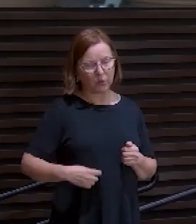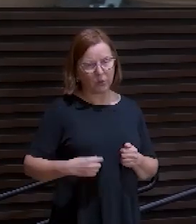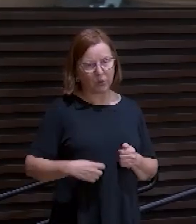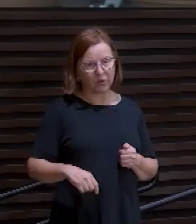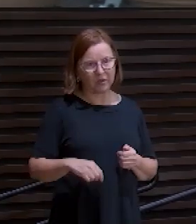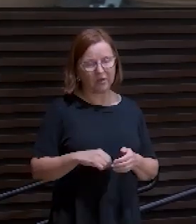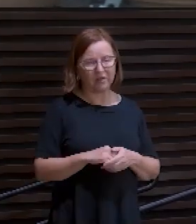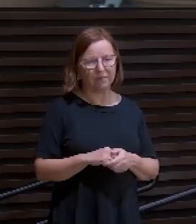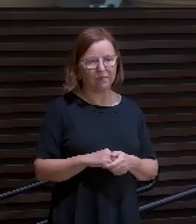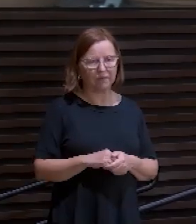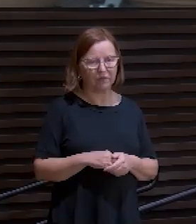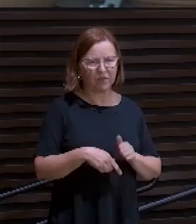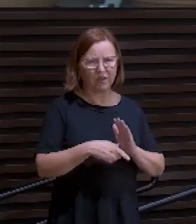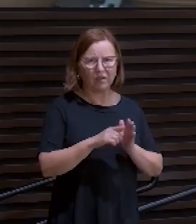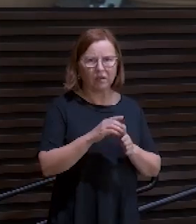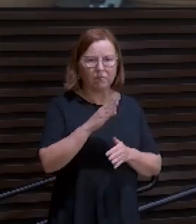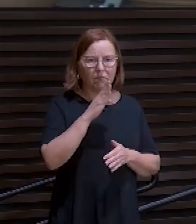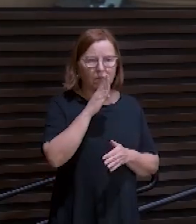Não tem o que dizer.